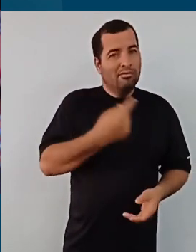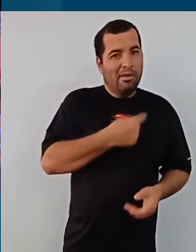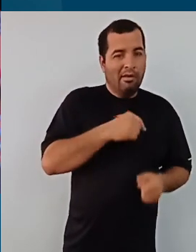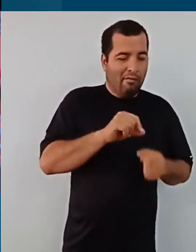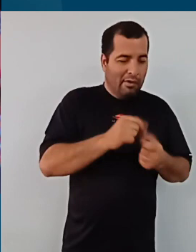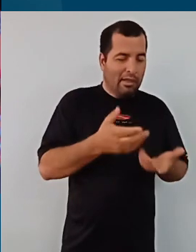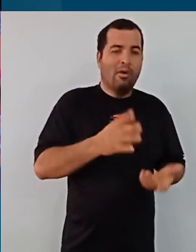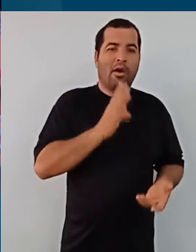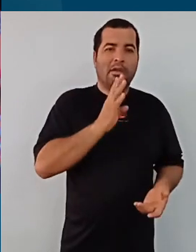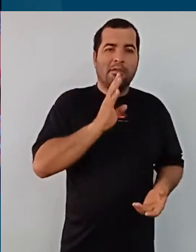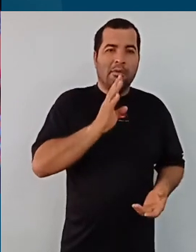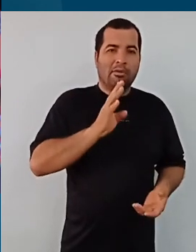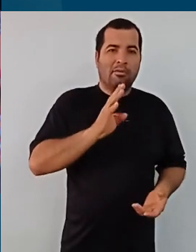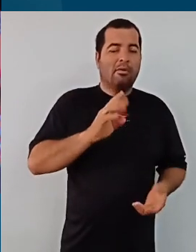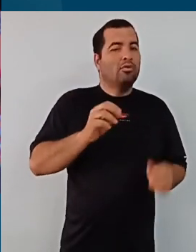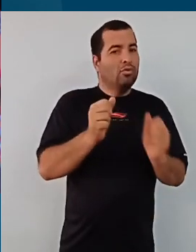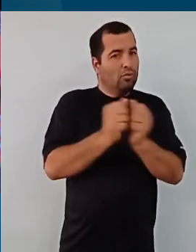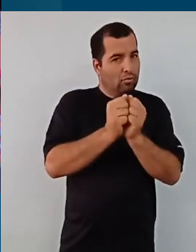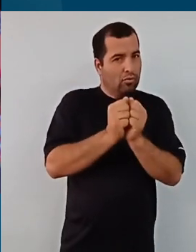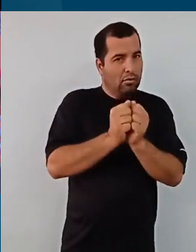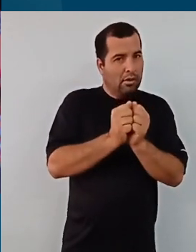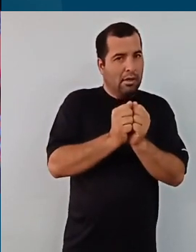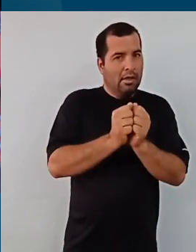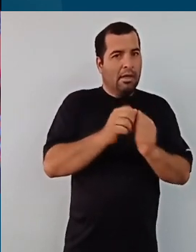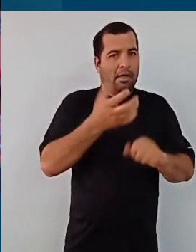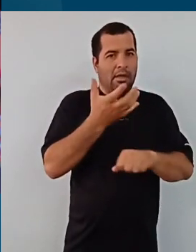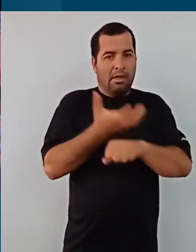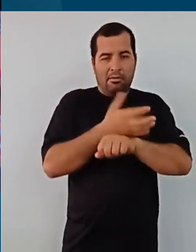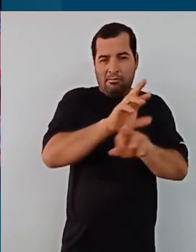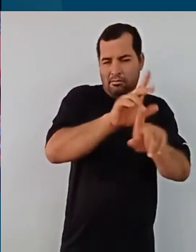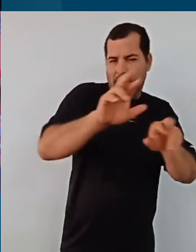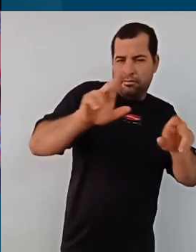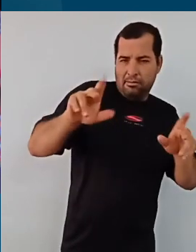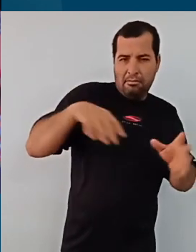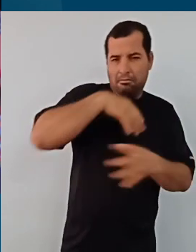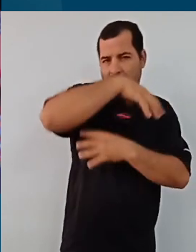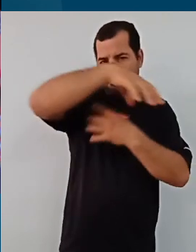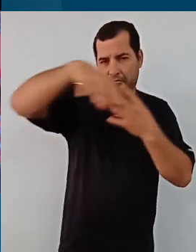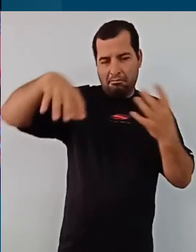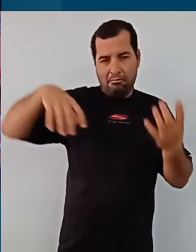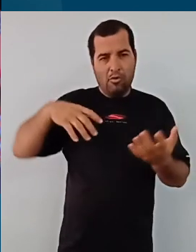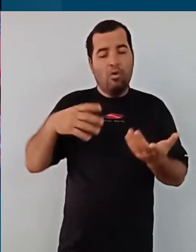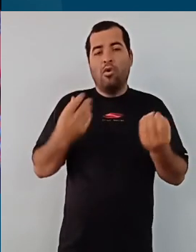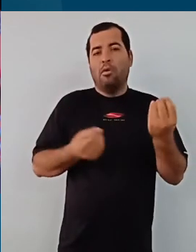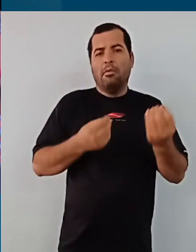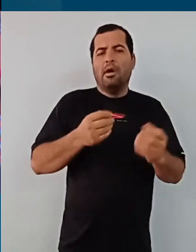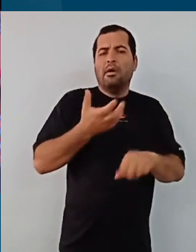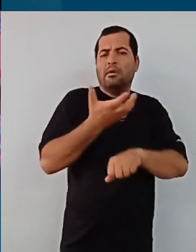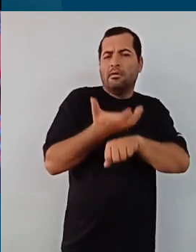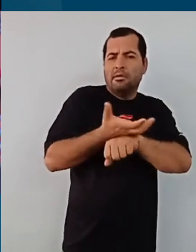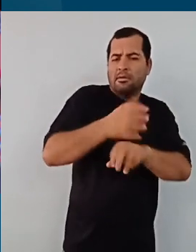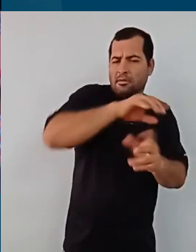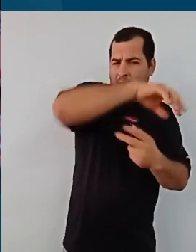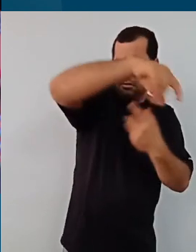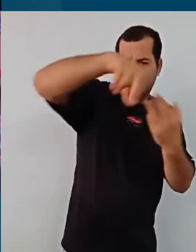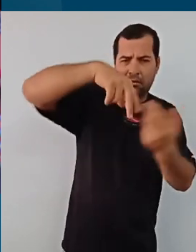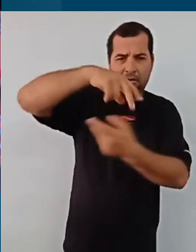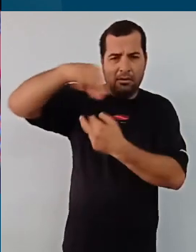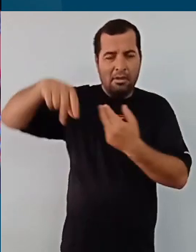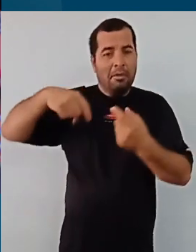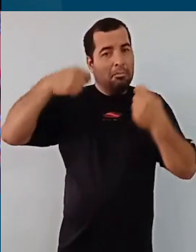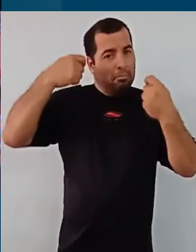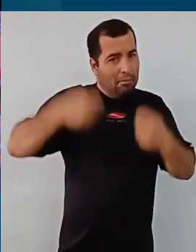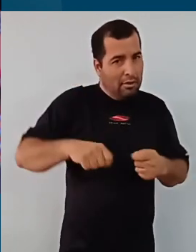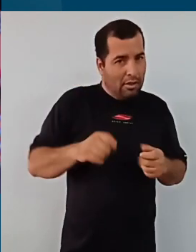conhecimentos pela interdisciplinaridade? Essa é uma. Na sua visão, a interdisciplinaridade seria uma ação fundamental na